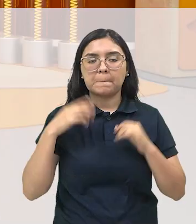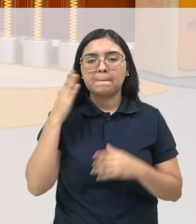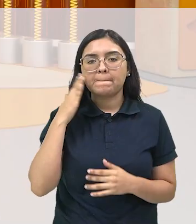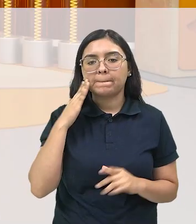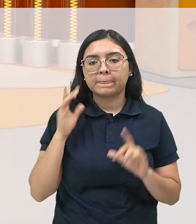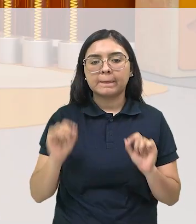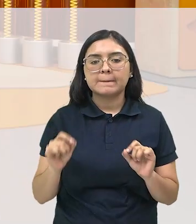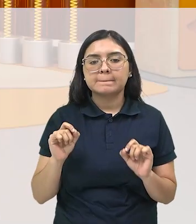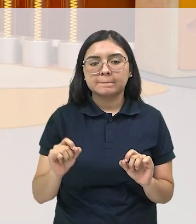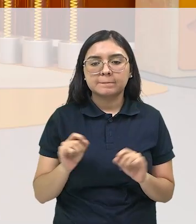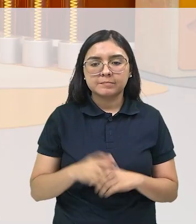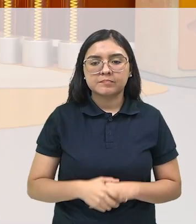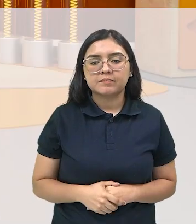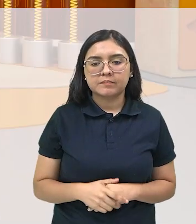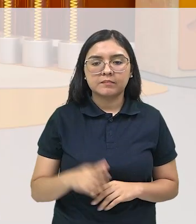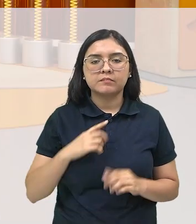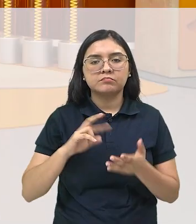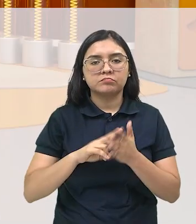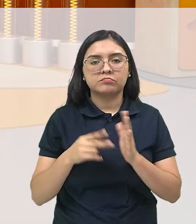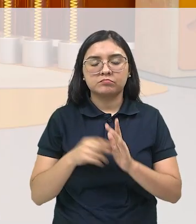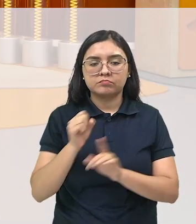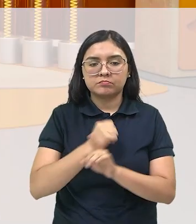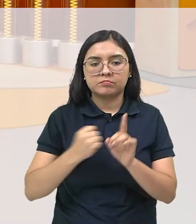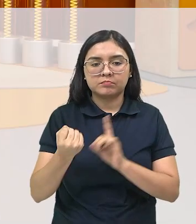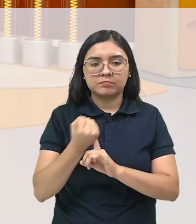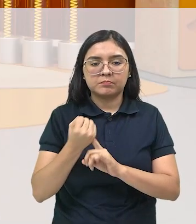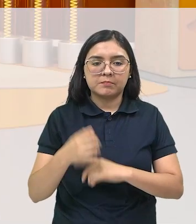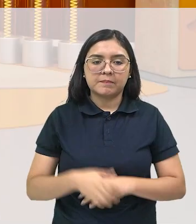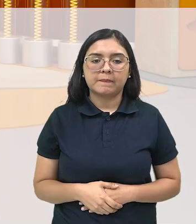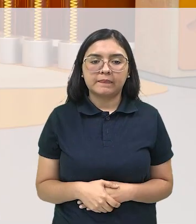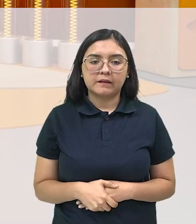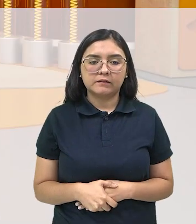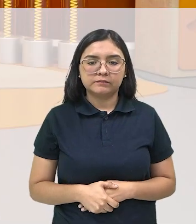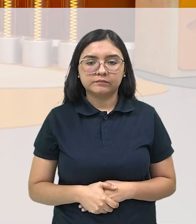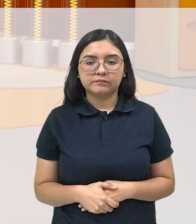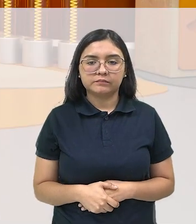que afinal de contas é sociologia, hein?